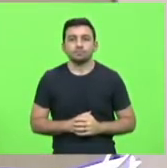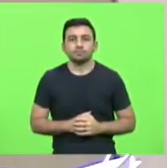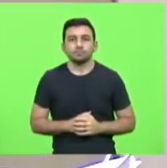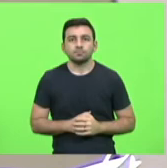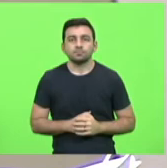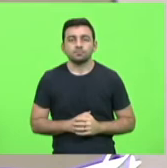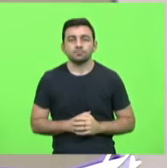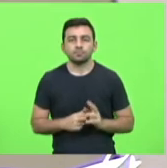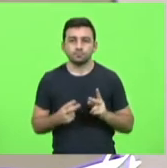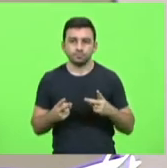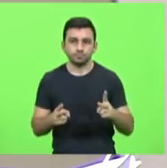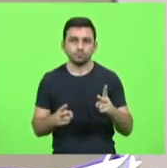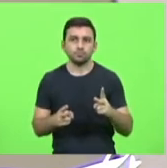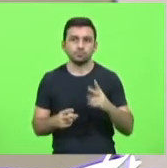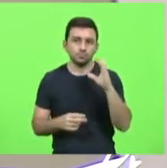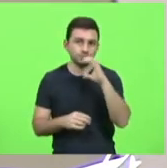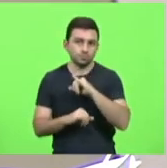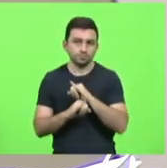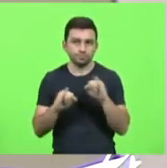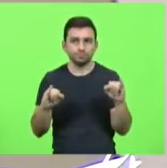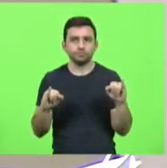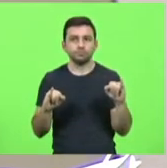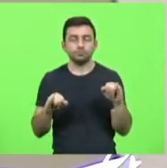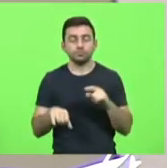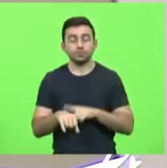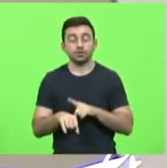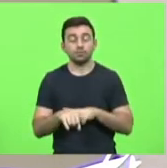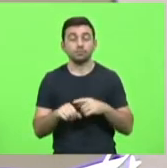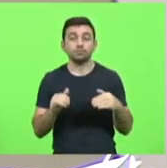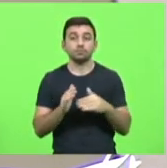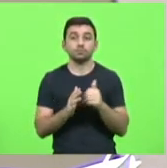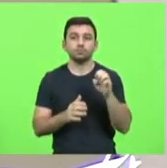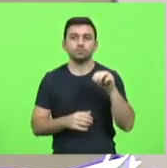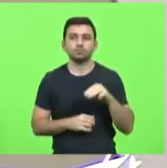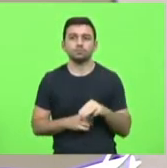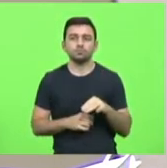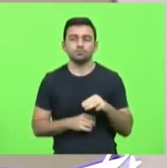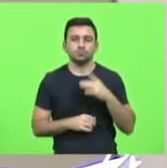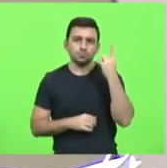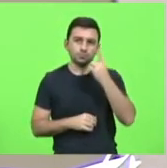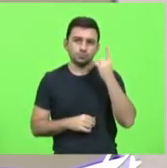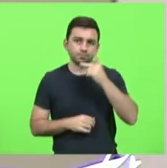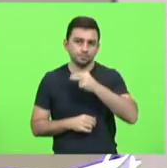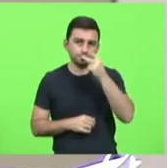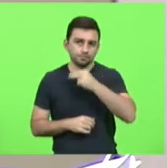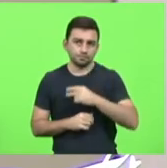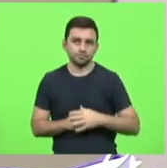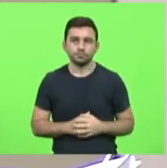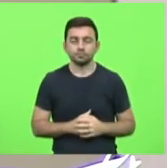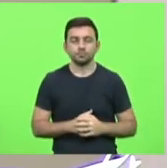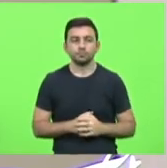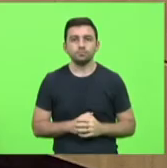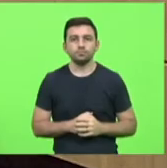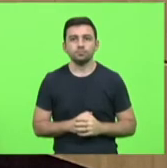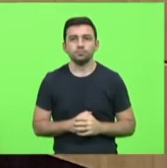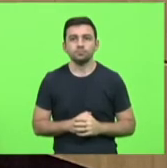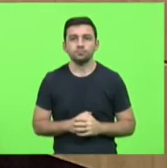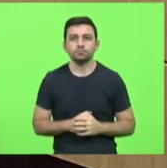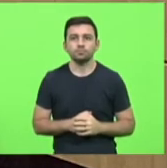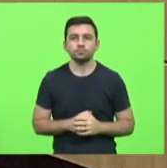Ainda em breves comunicações, pelo tempo de até 10 minutos, fará uso da palavra o deputado Kennedy Nunes. Presidente,